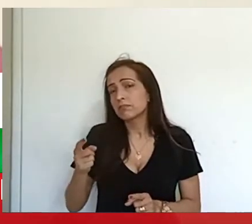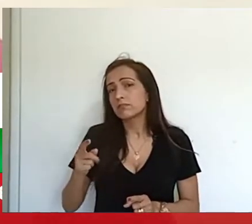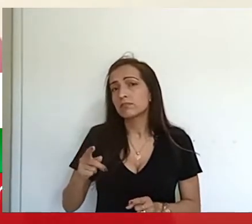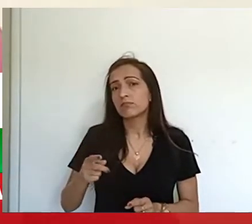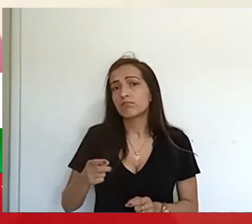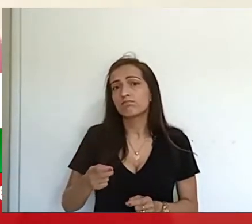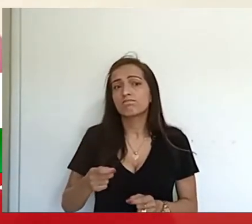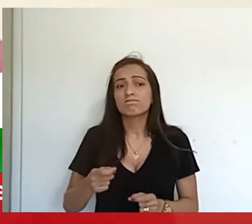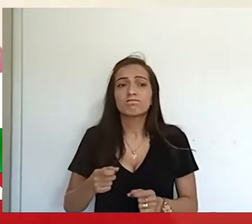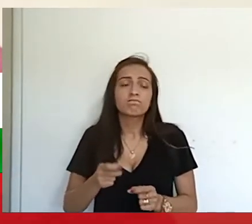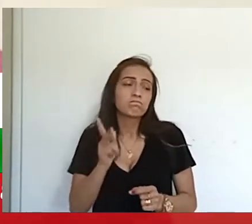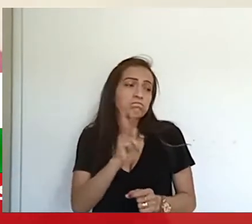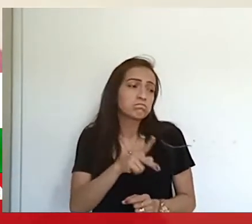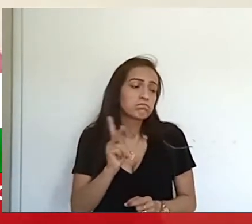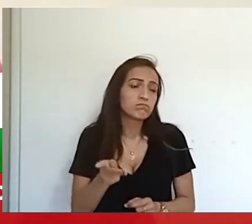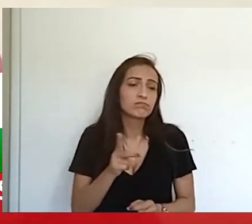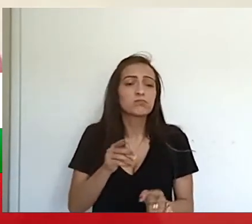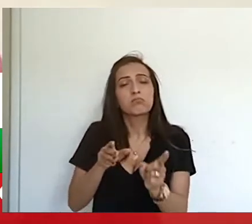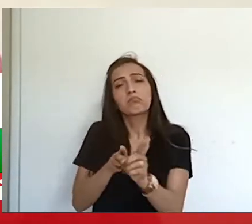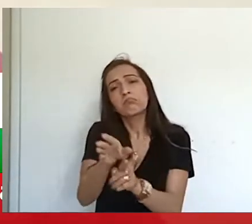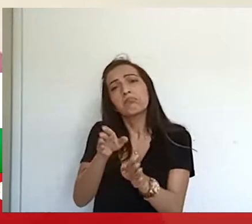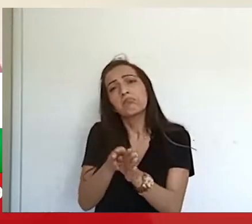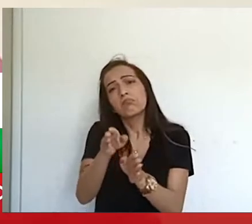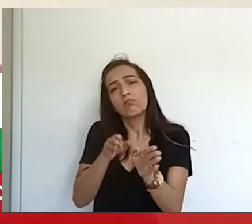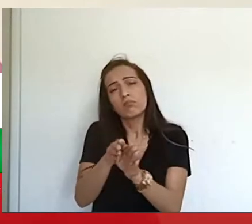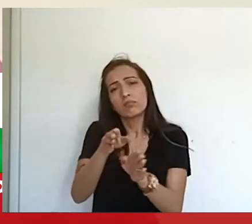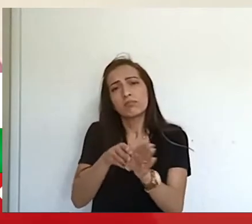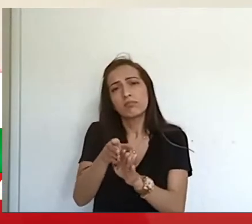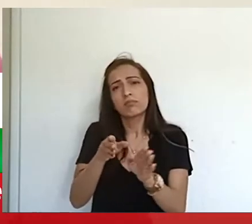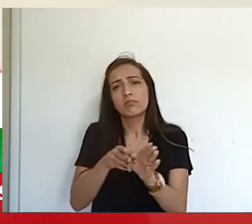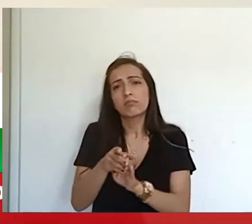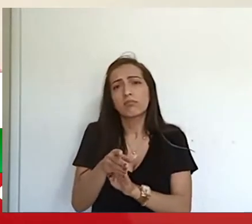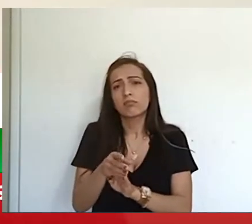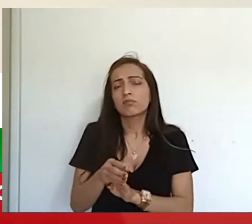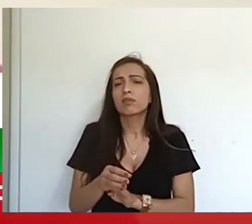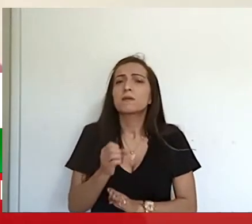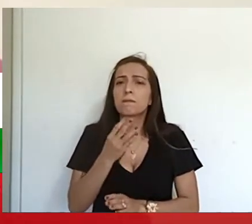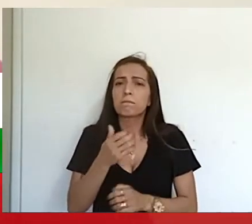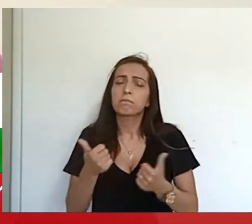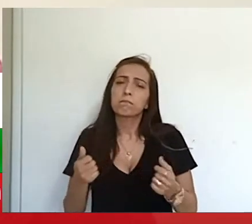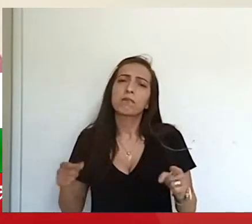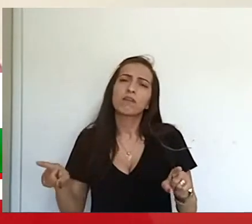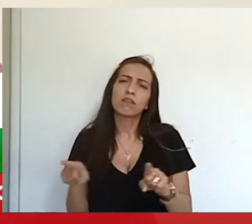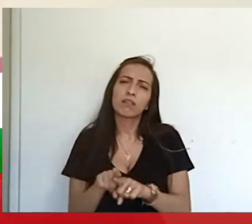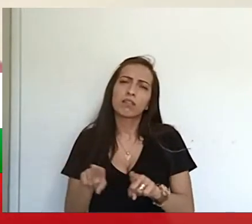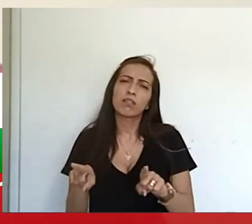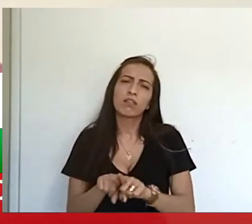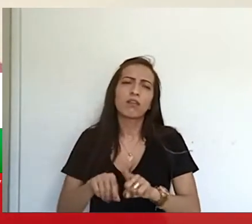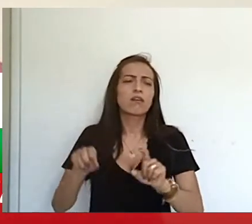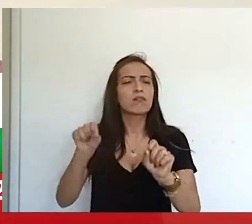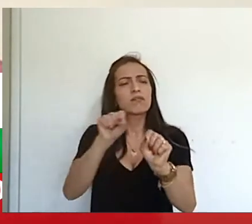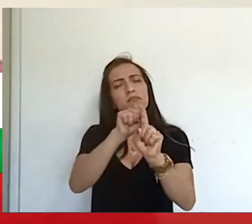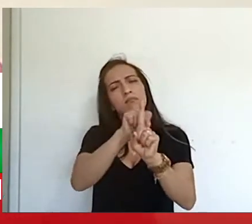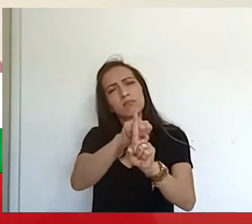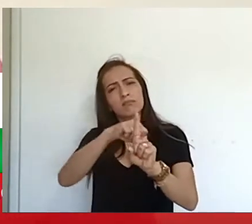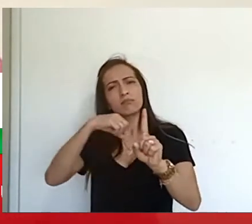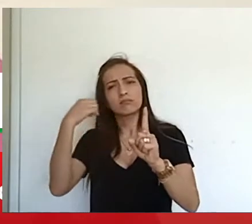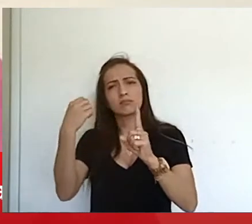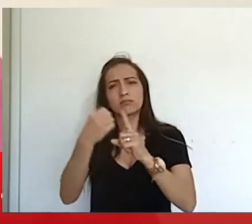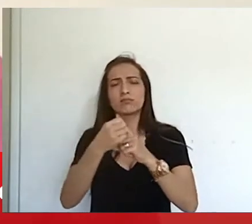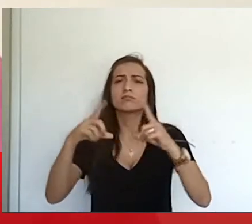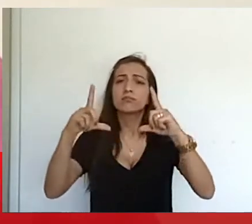as professoras, orientadores e orientadoras, né, bem como a sociedade de Brasília e do Brasil, é que fiquem em